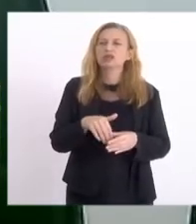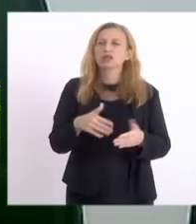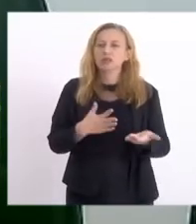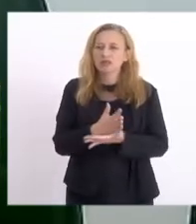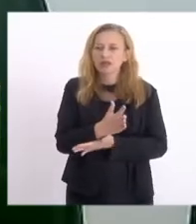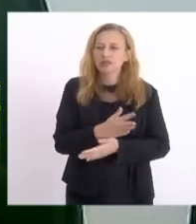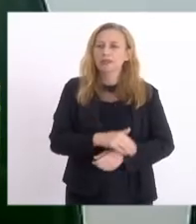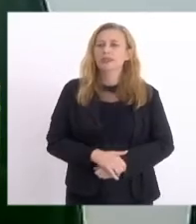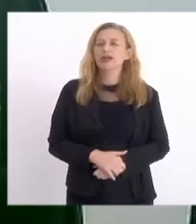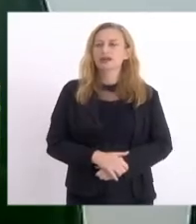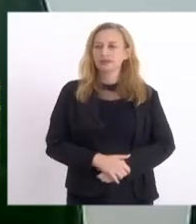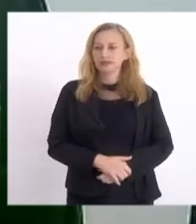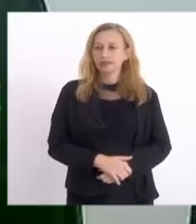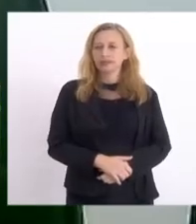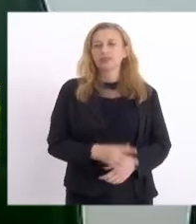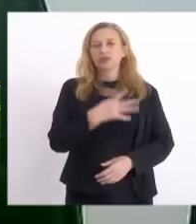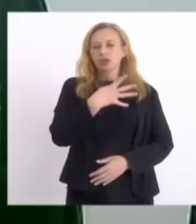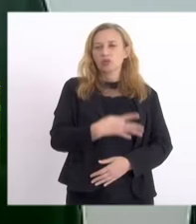aprovado.